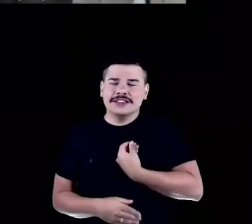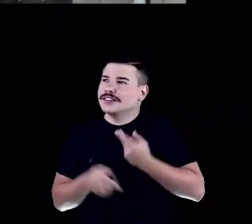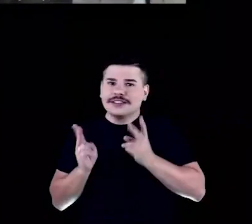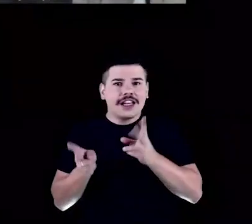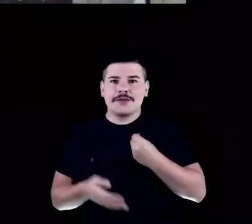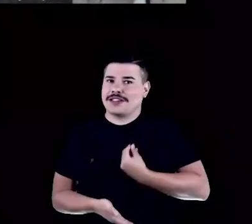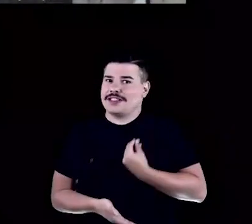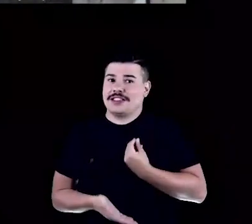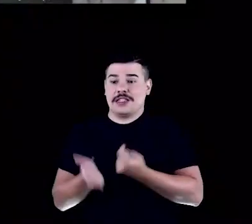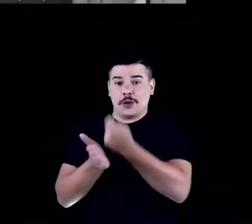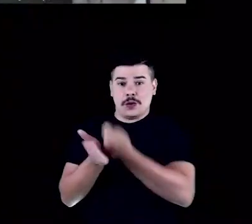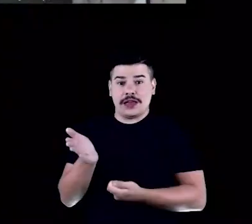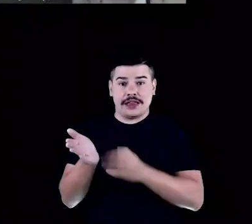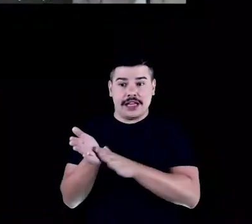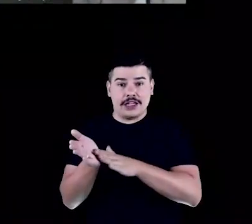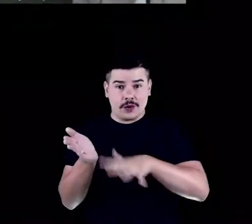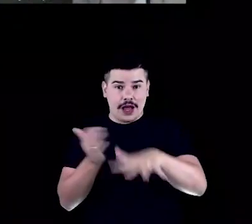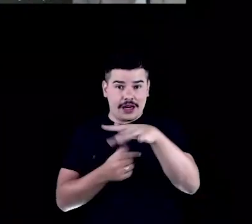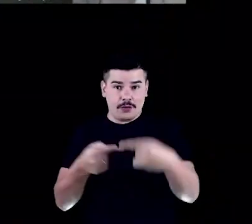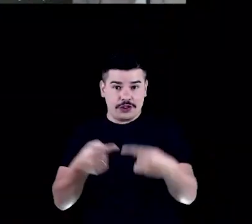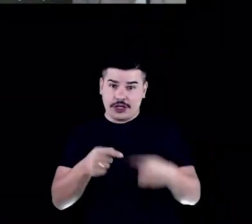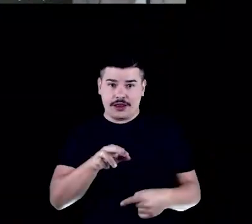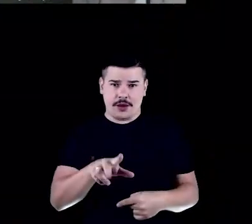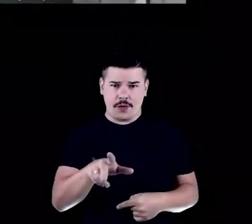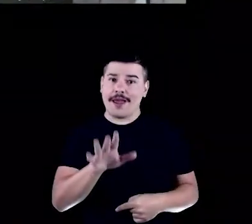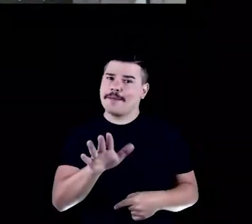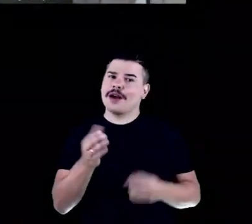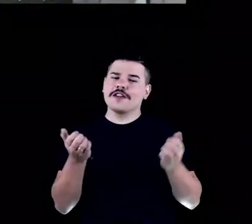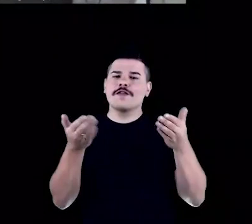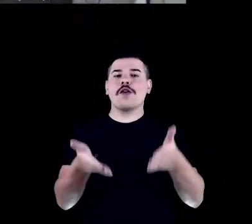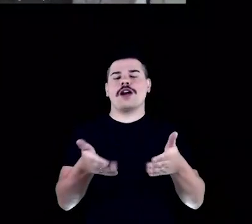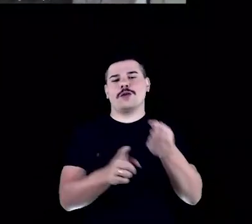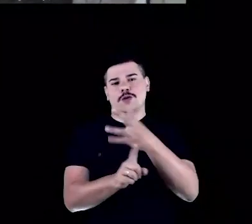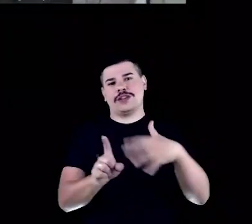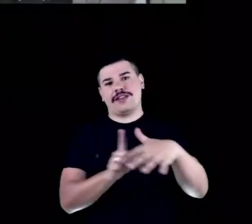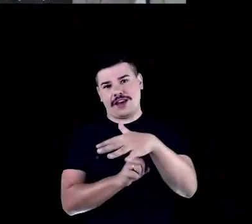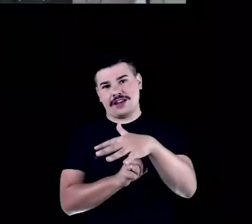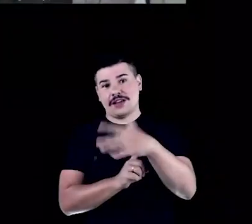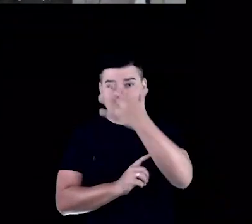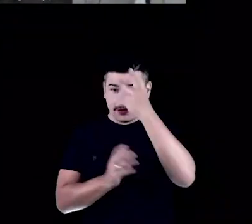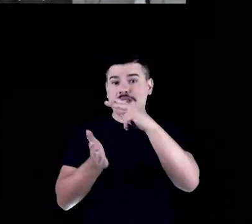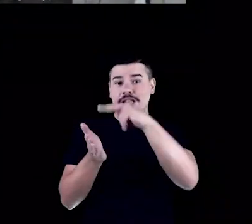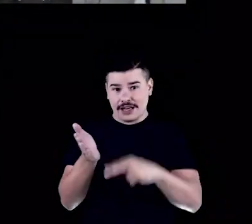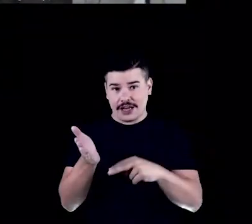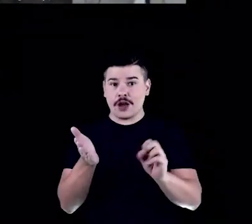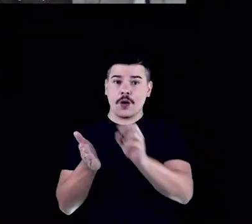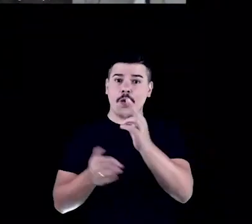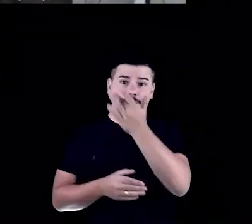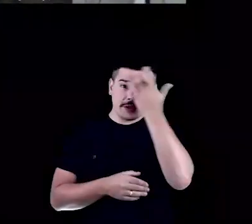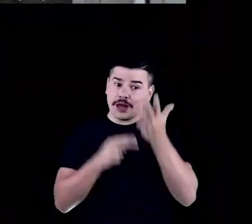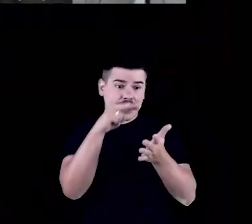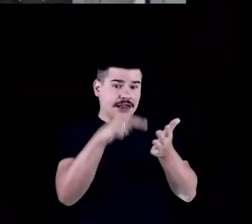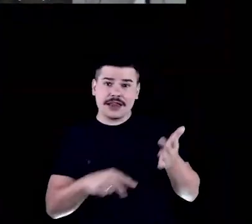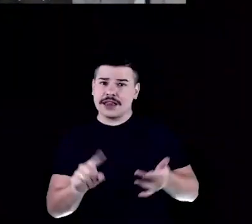e sempre vai existir. Por mais que a pessoa fale que o texto dela não é político, por ele estar na sociedade, ter pessoas que leem ou não leem